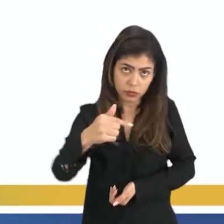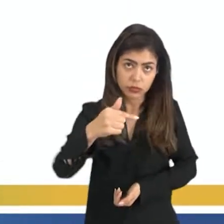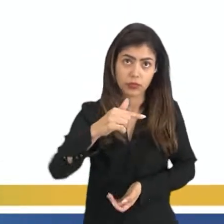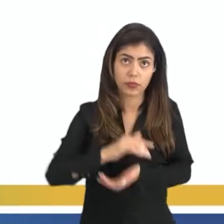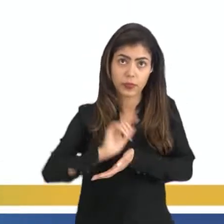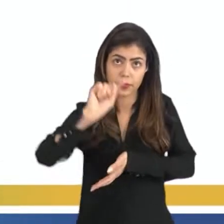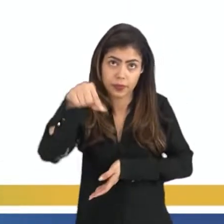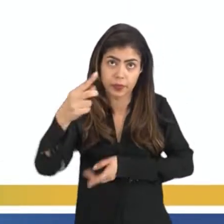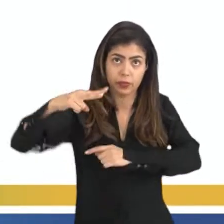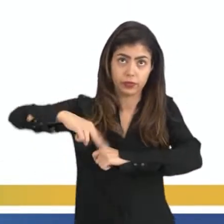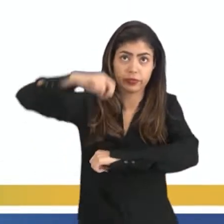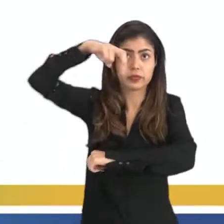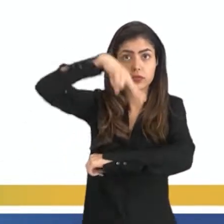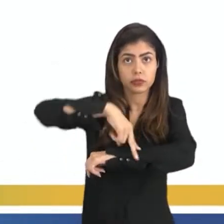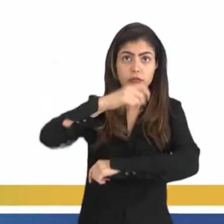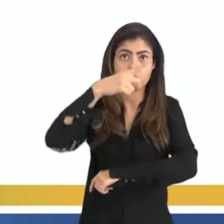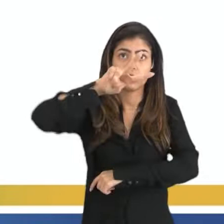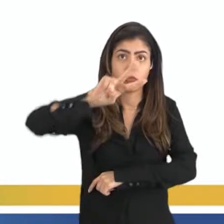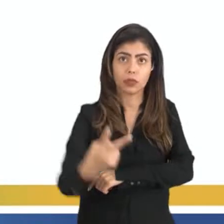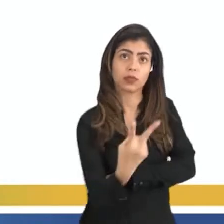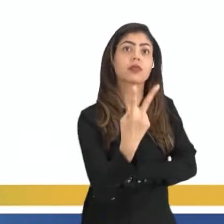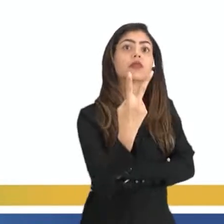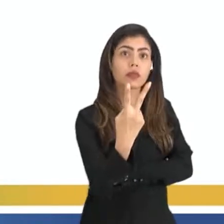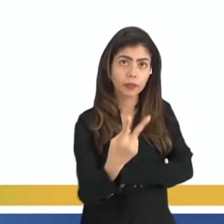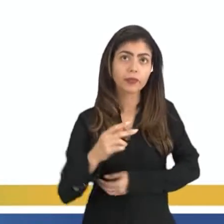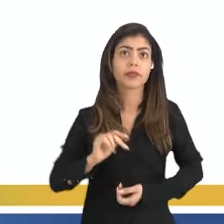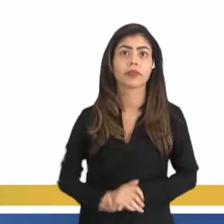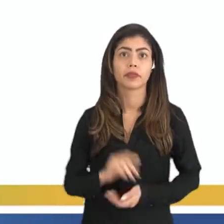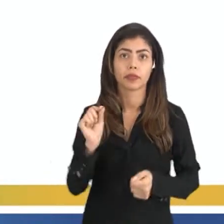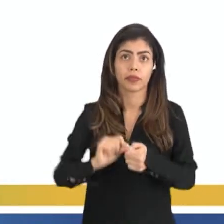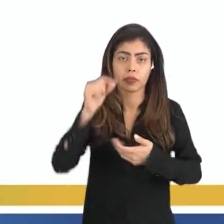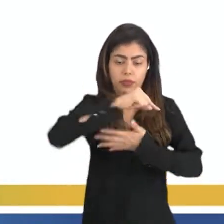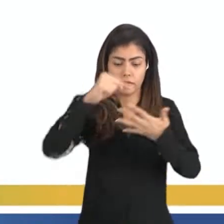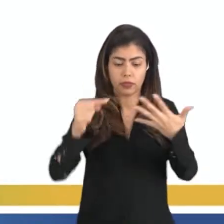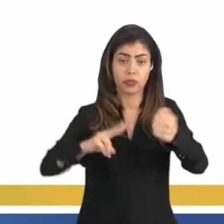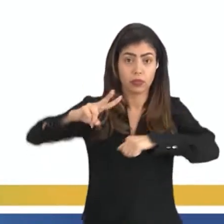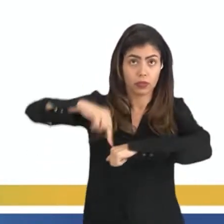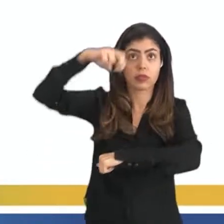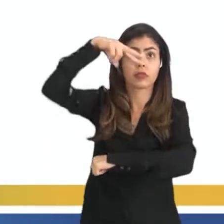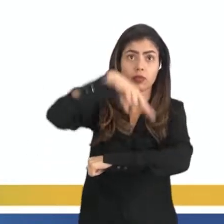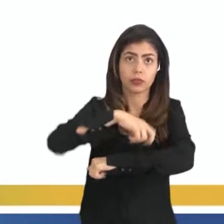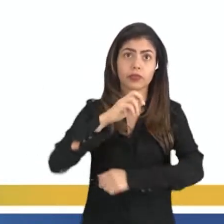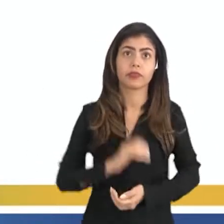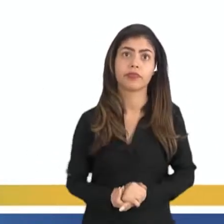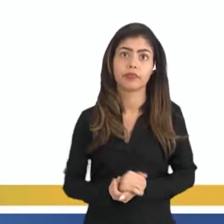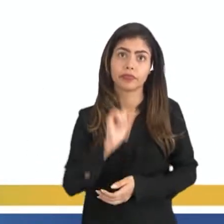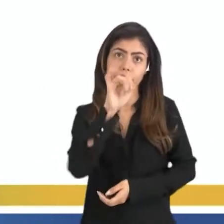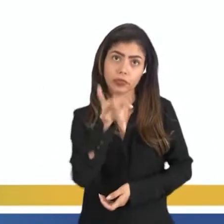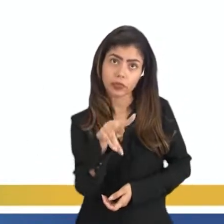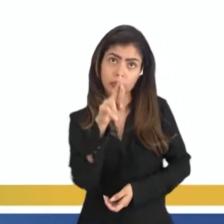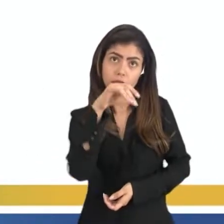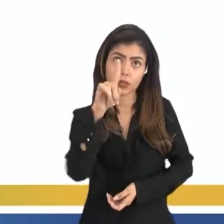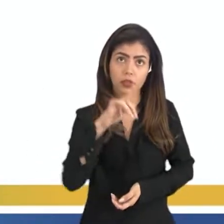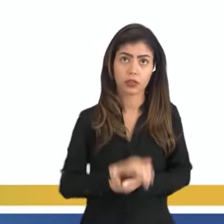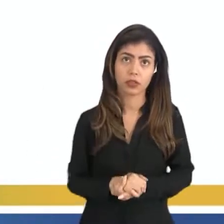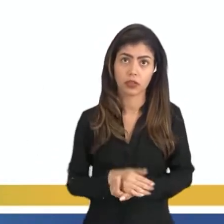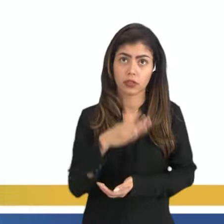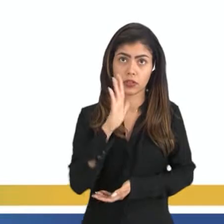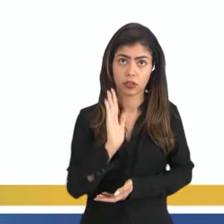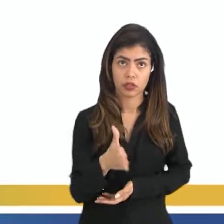1797, após saltar de uma altura de 2.000 pés e realizar diversos saltos, André Jacques